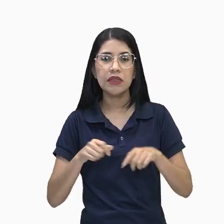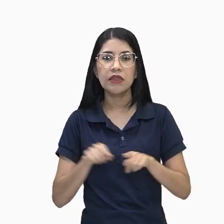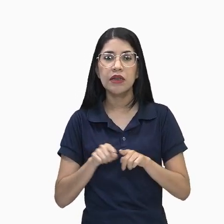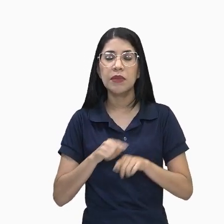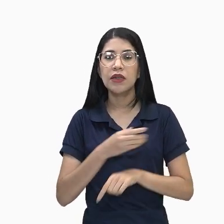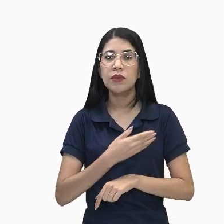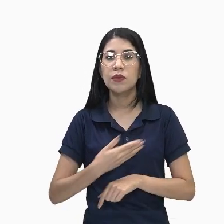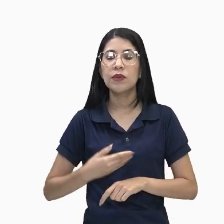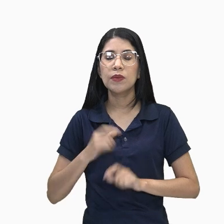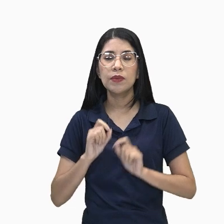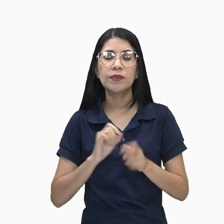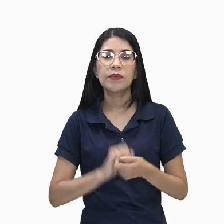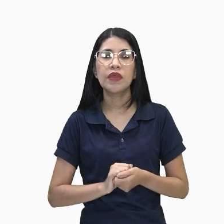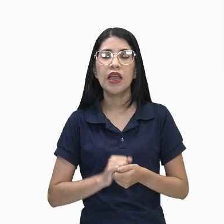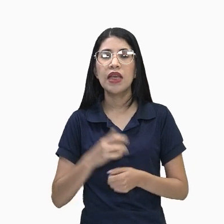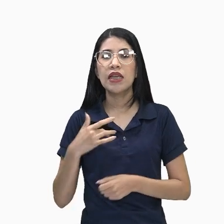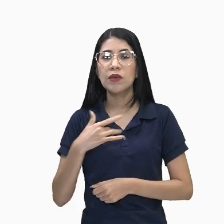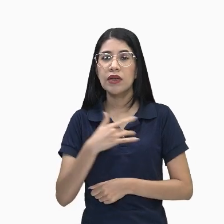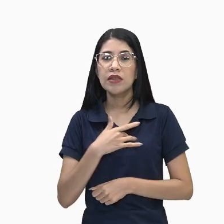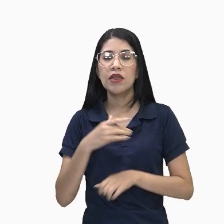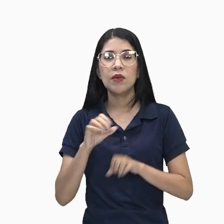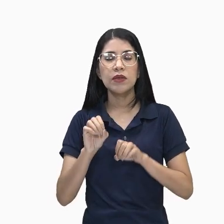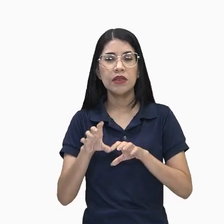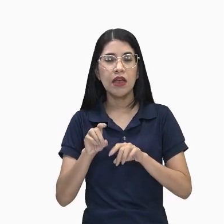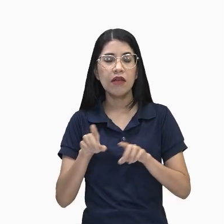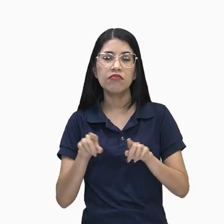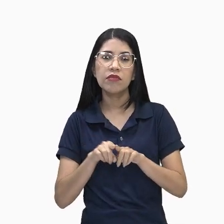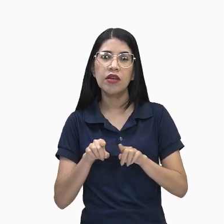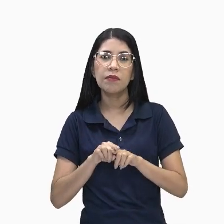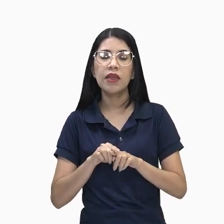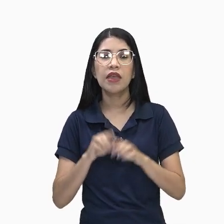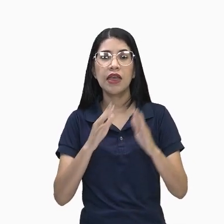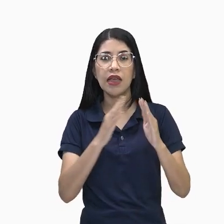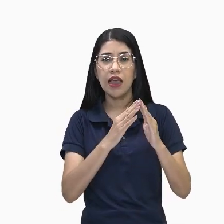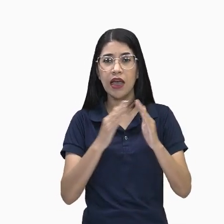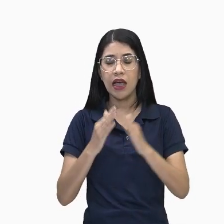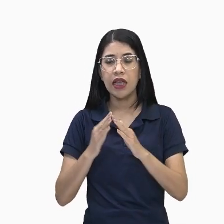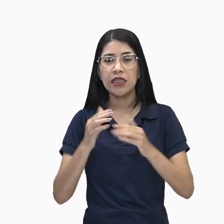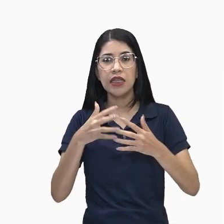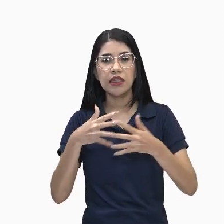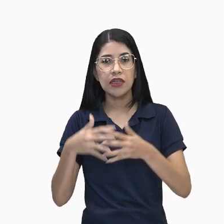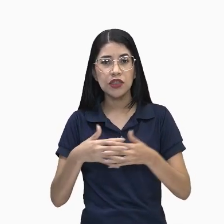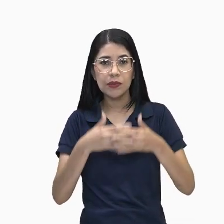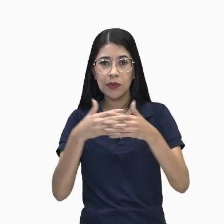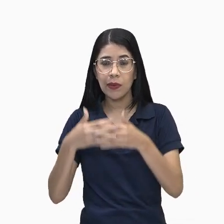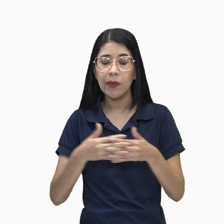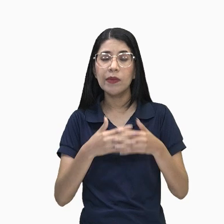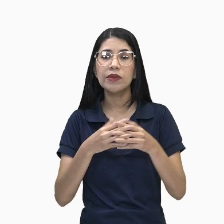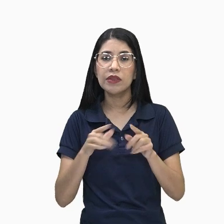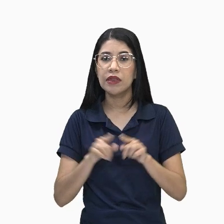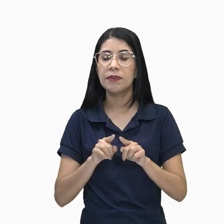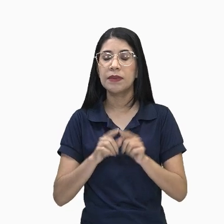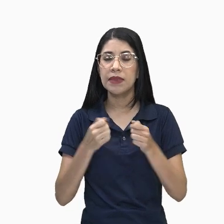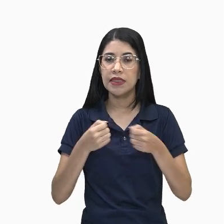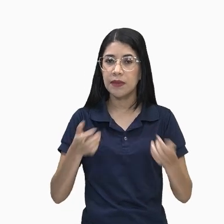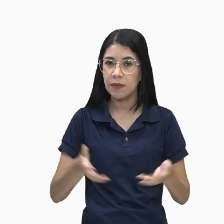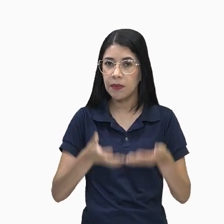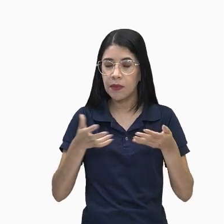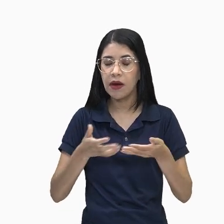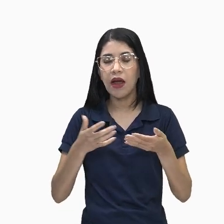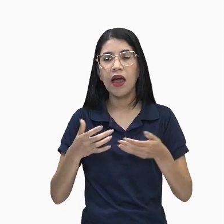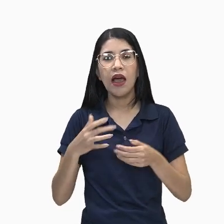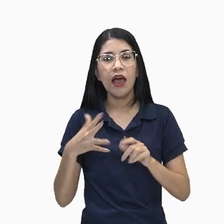esses? Educação, saúde, moradia, transporte, né? Então, promover a qualidade de